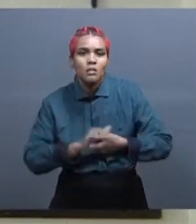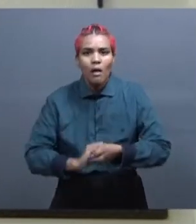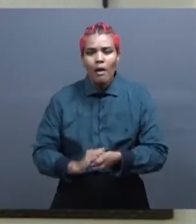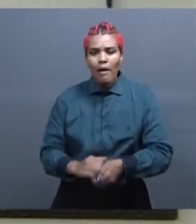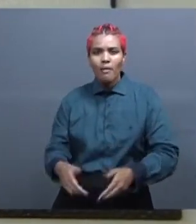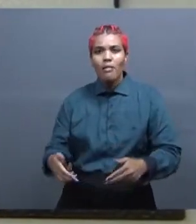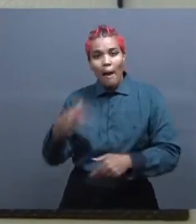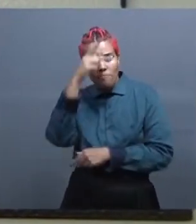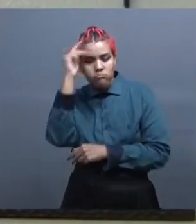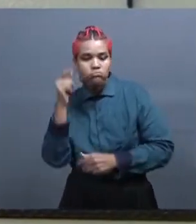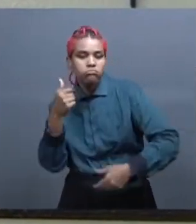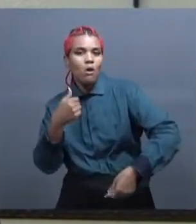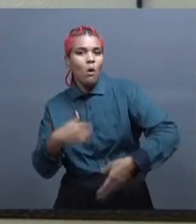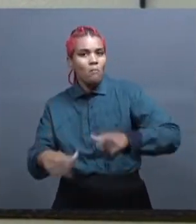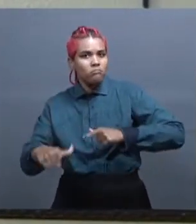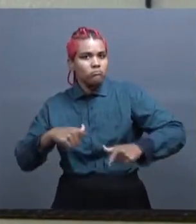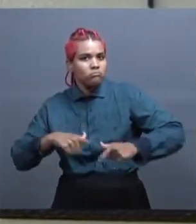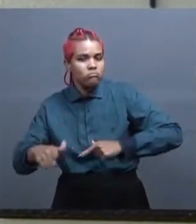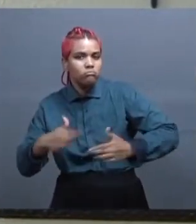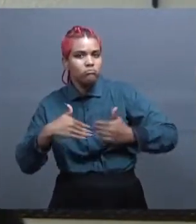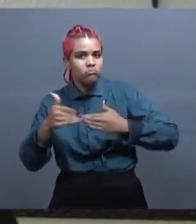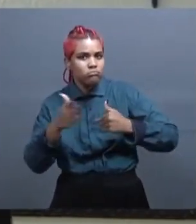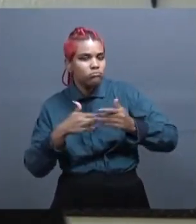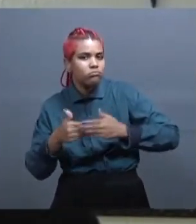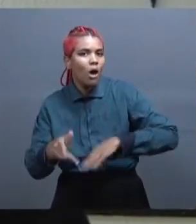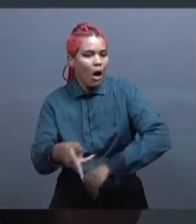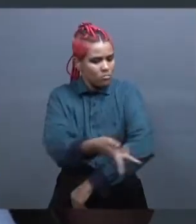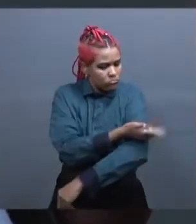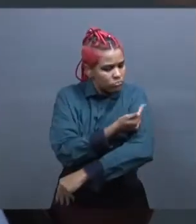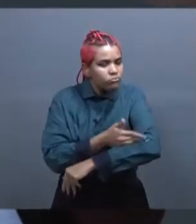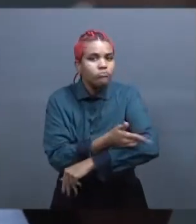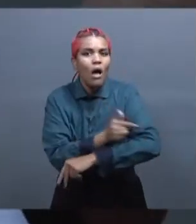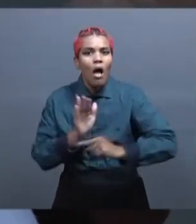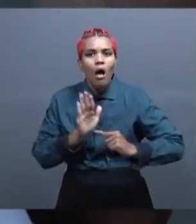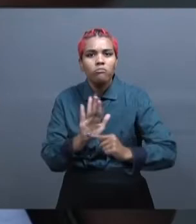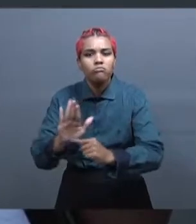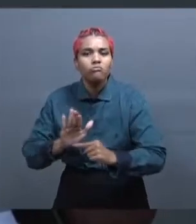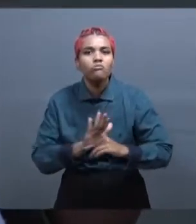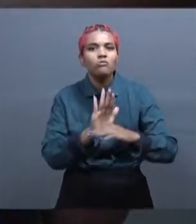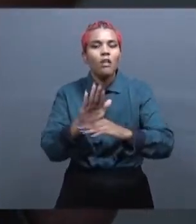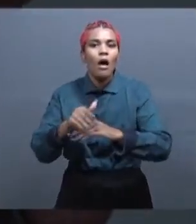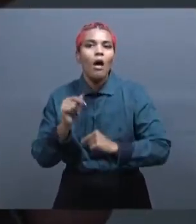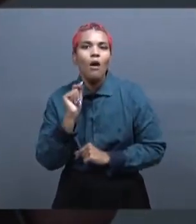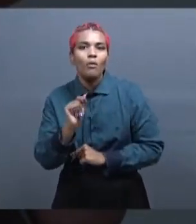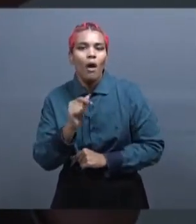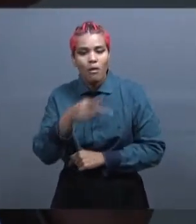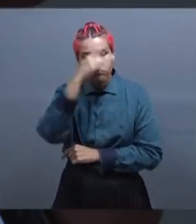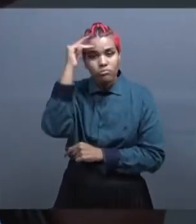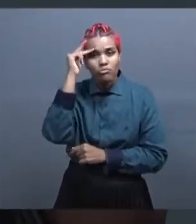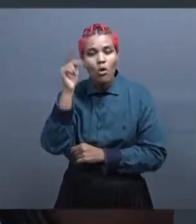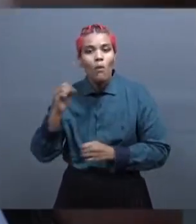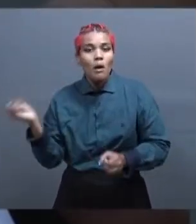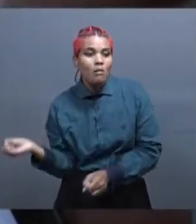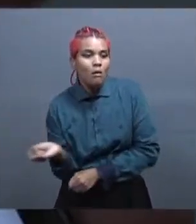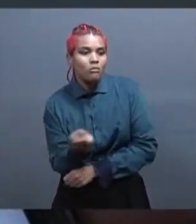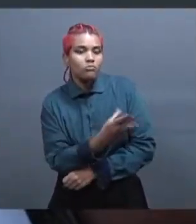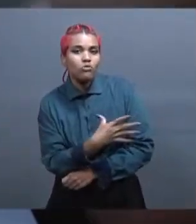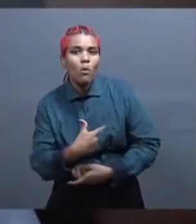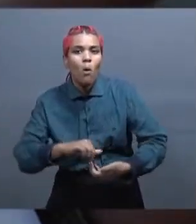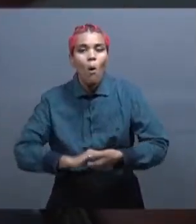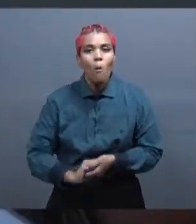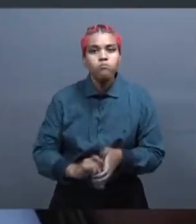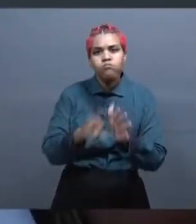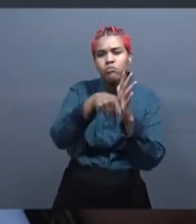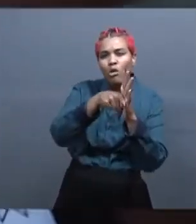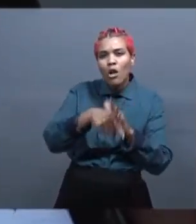meses descobriu nessa arte uma forma de ajudar as pessoas ele lançou nas redes sociais o projeto dor que cura uma